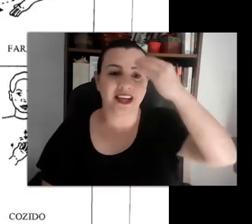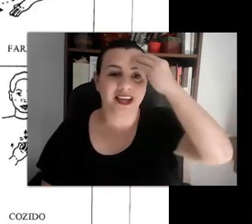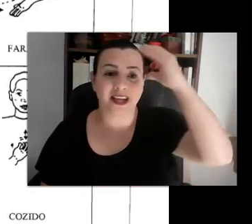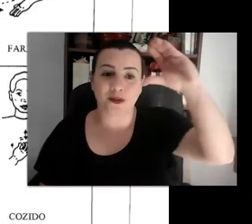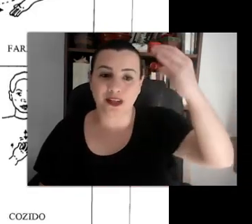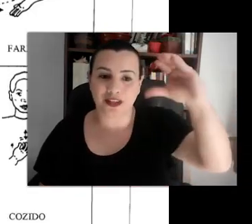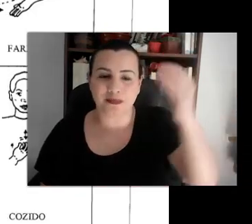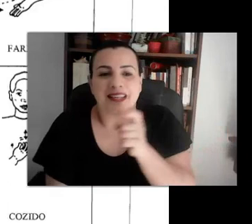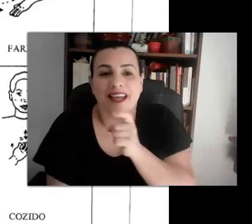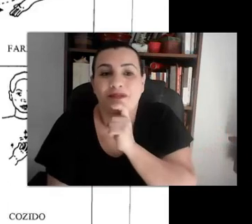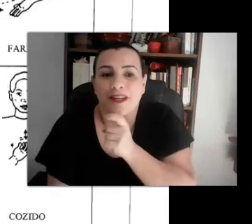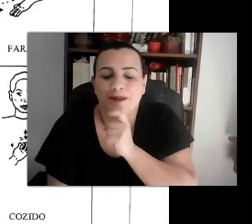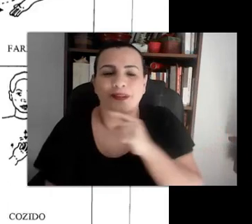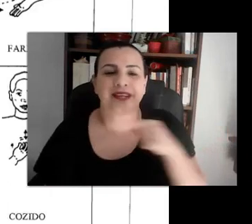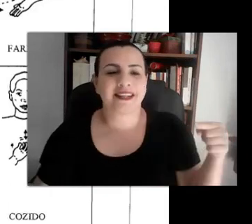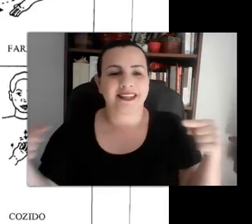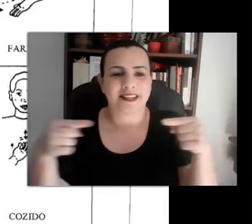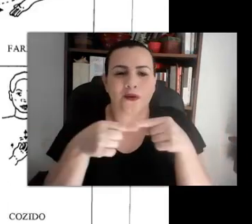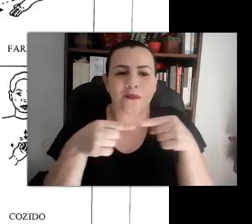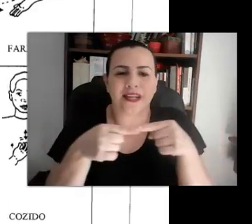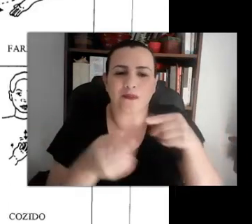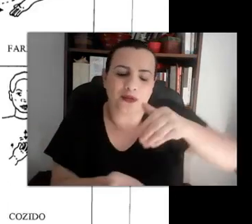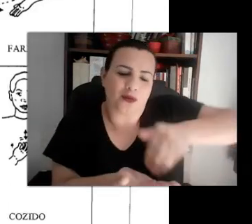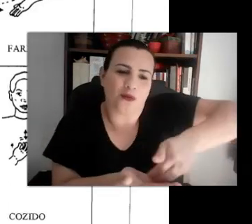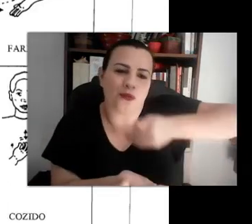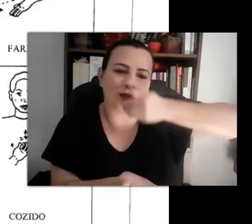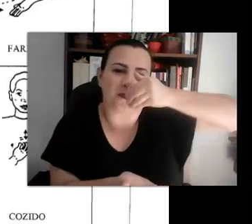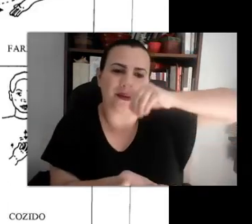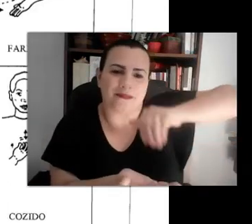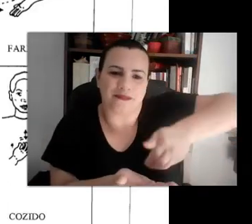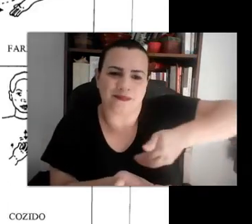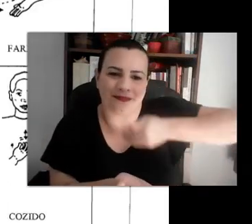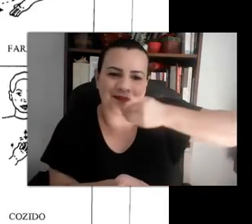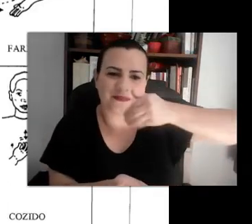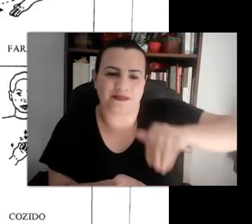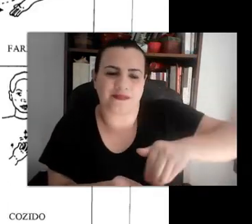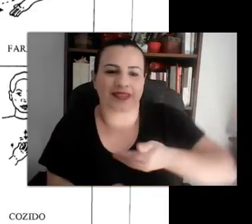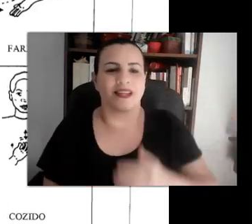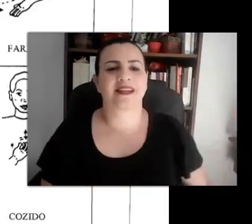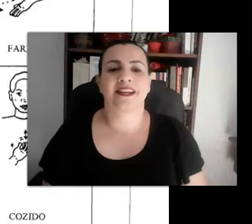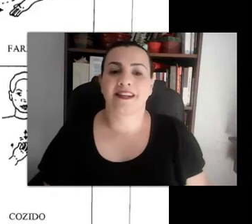Principalmente aqui em Curitiba, que é frio, então combina muito com sopa.